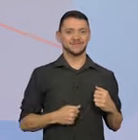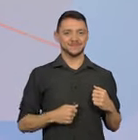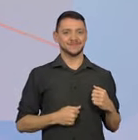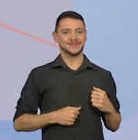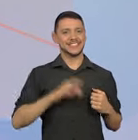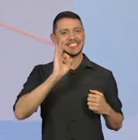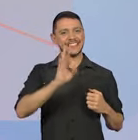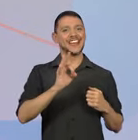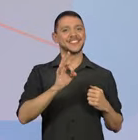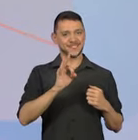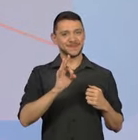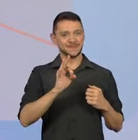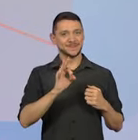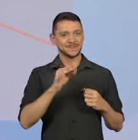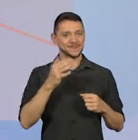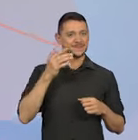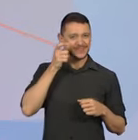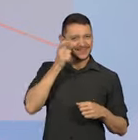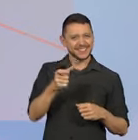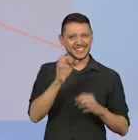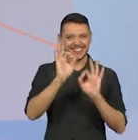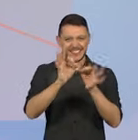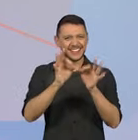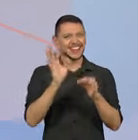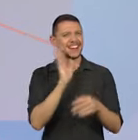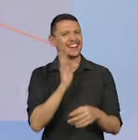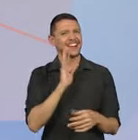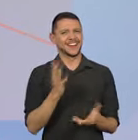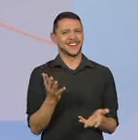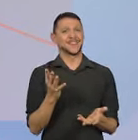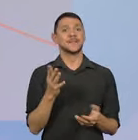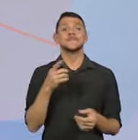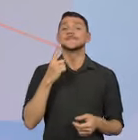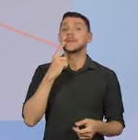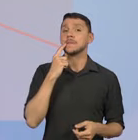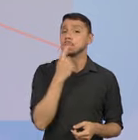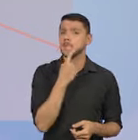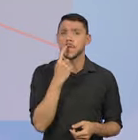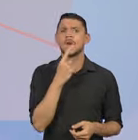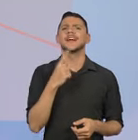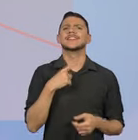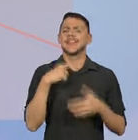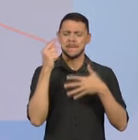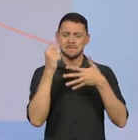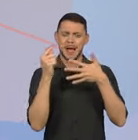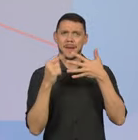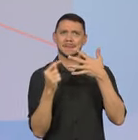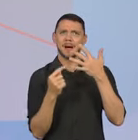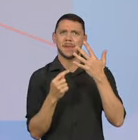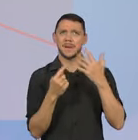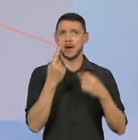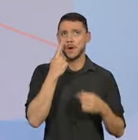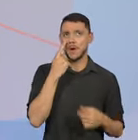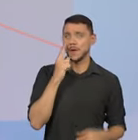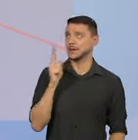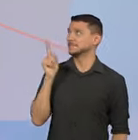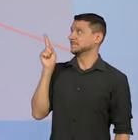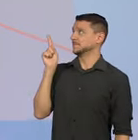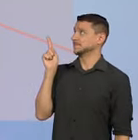corpo? E olha que legal. Pela boca. Na boca você tem tudo isso aqui, ó. palato, que é o céu da